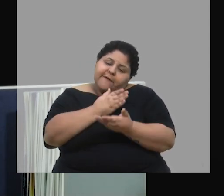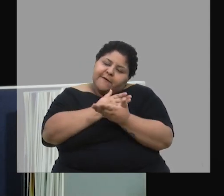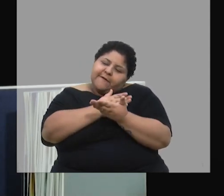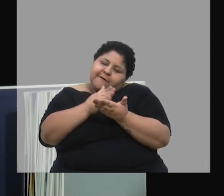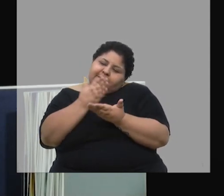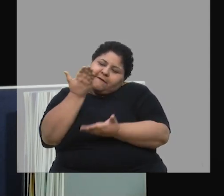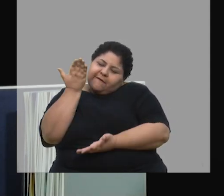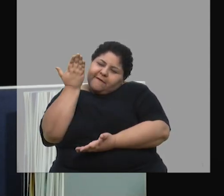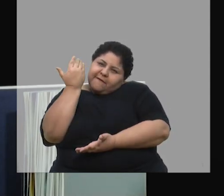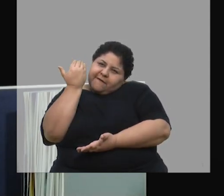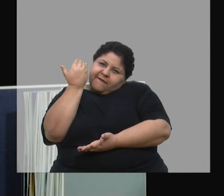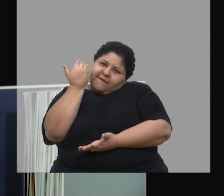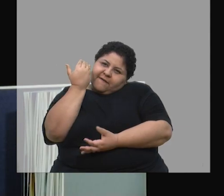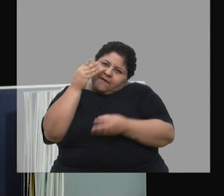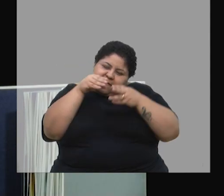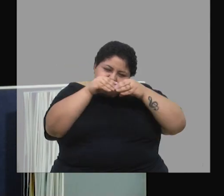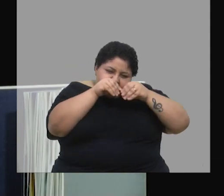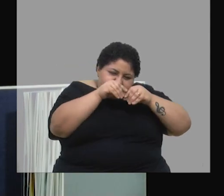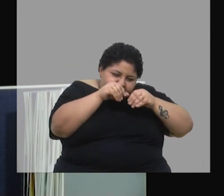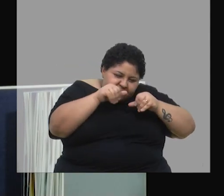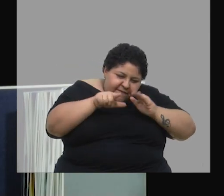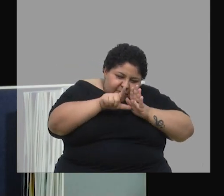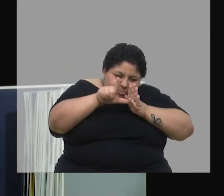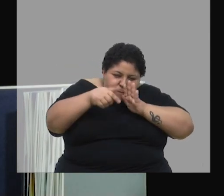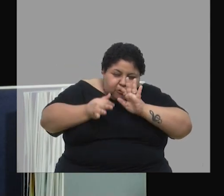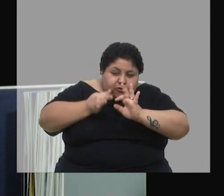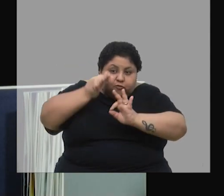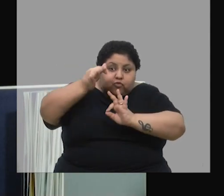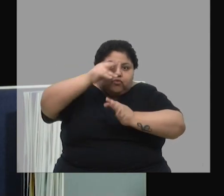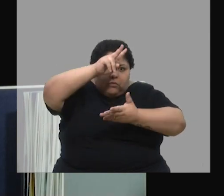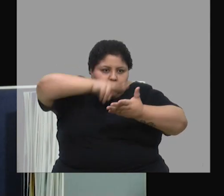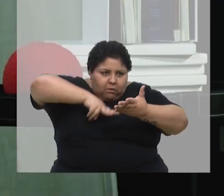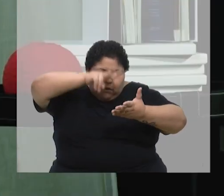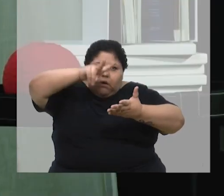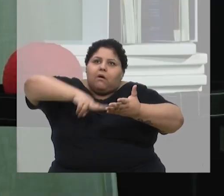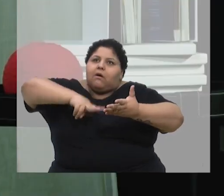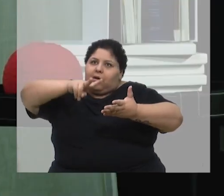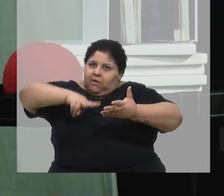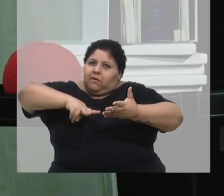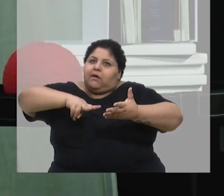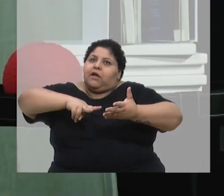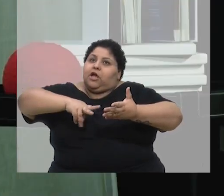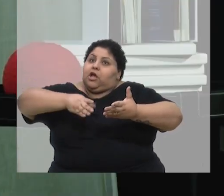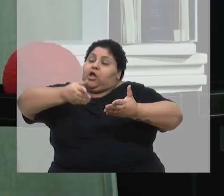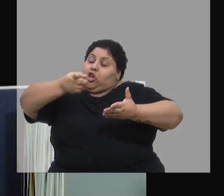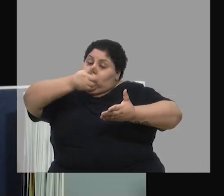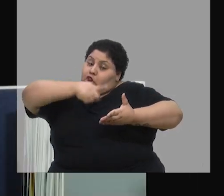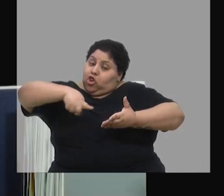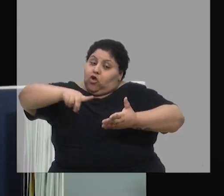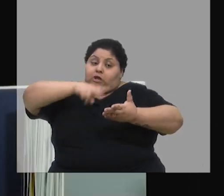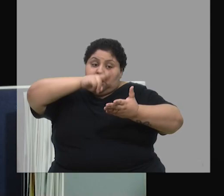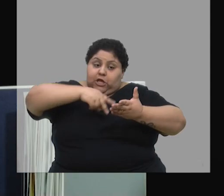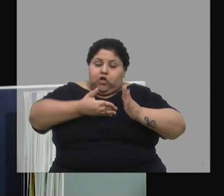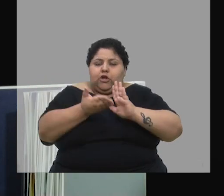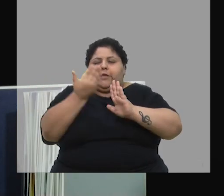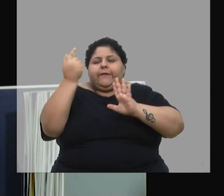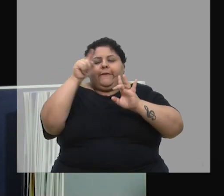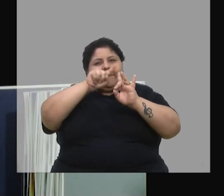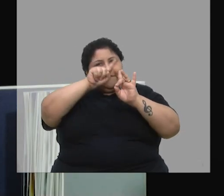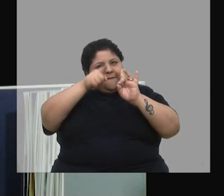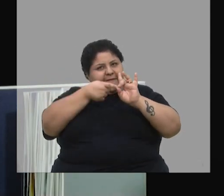assim que a gente começa de pequenininho sementinha para criar um leitor, um futuro leitor, que na verdade somos leitores desde a barriga,